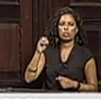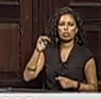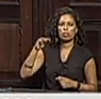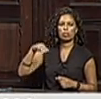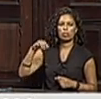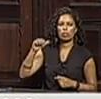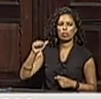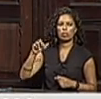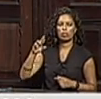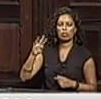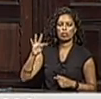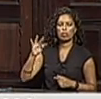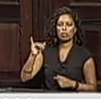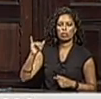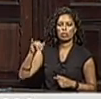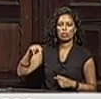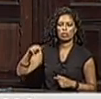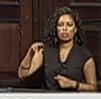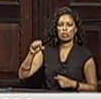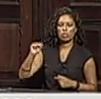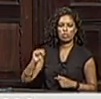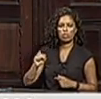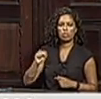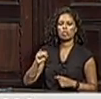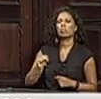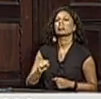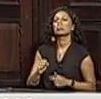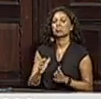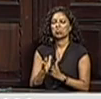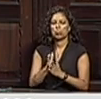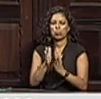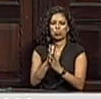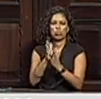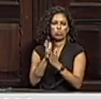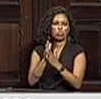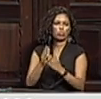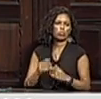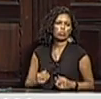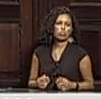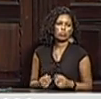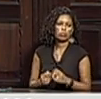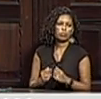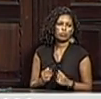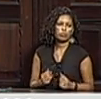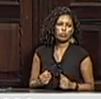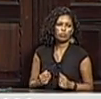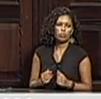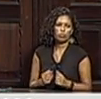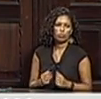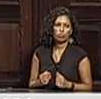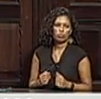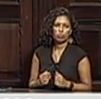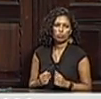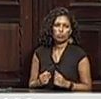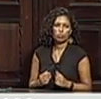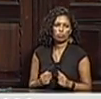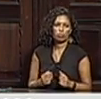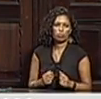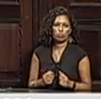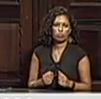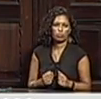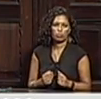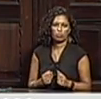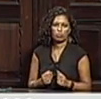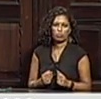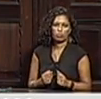obviamente, me prestigiando, sabendo que eu estarei integrando brevemente, oficialmente, a bancada do PDT.